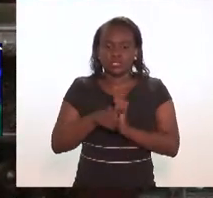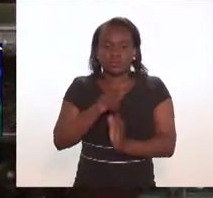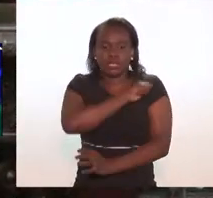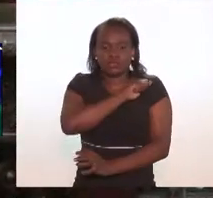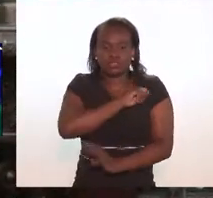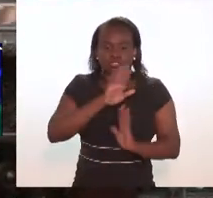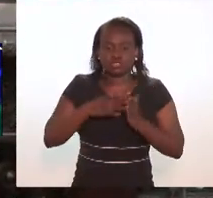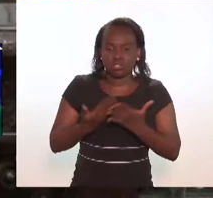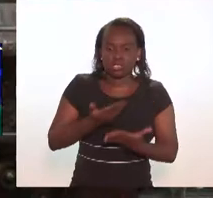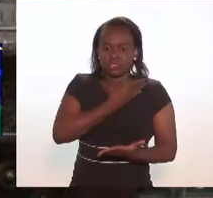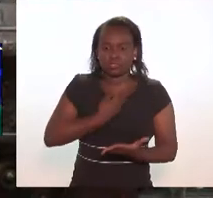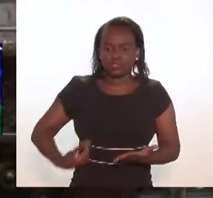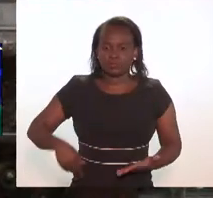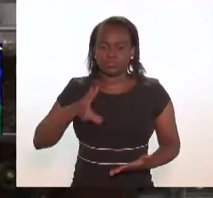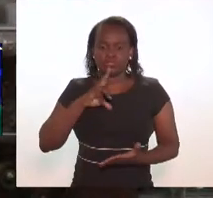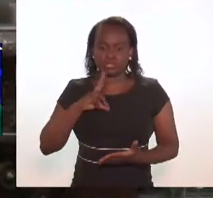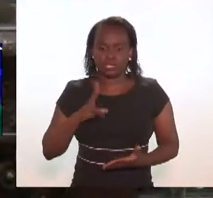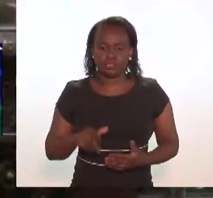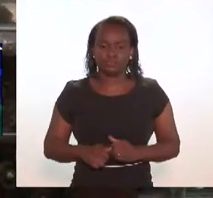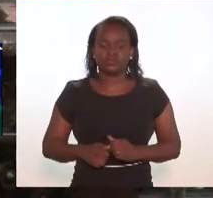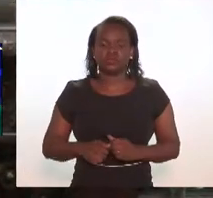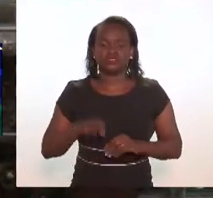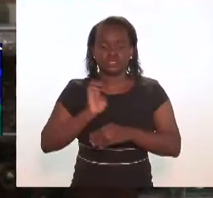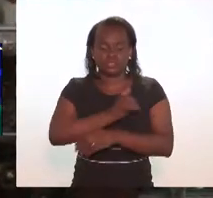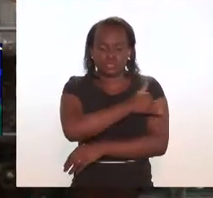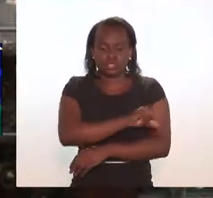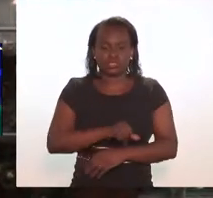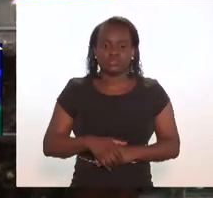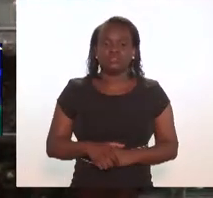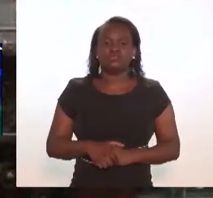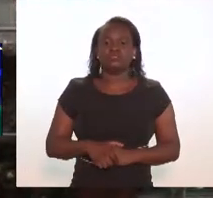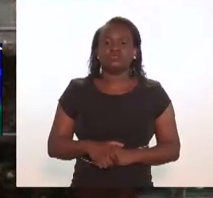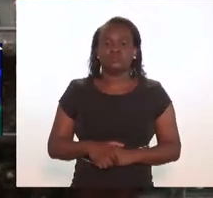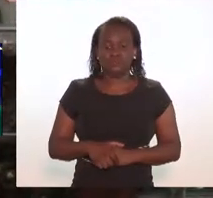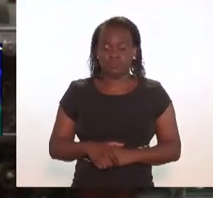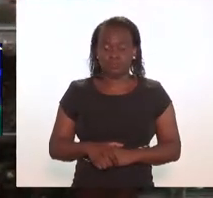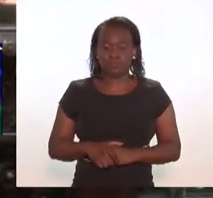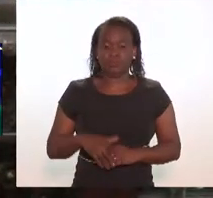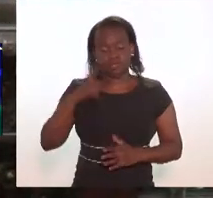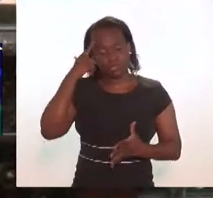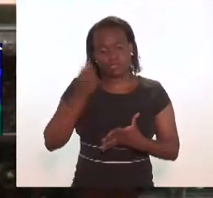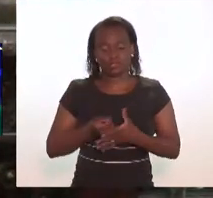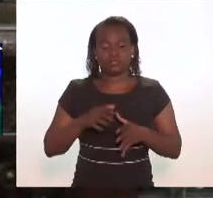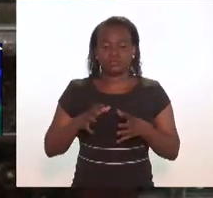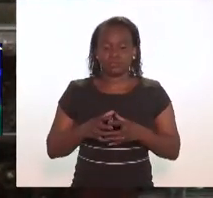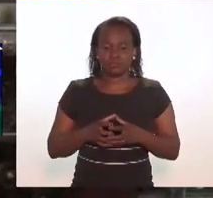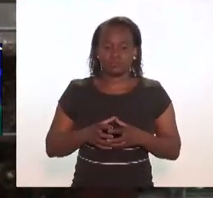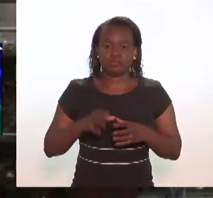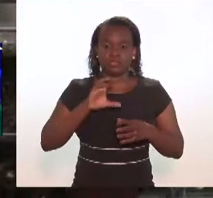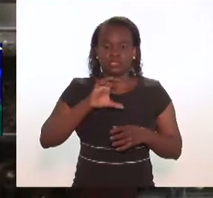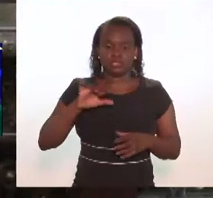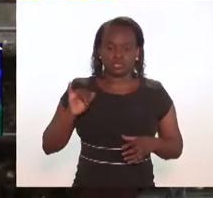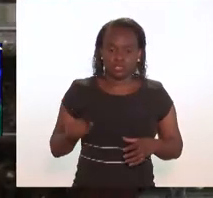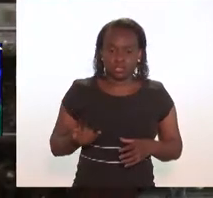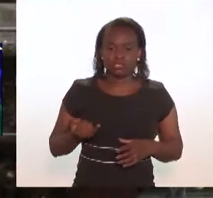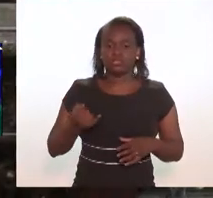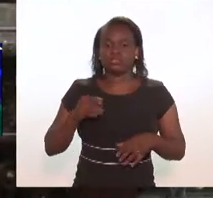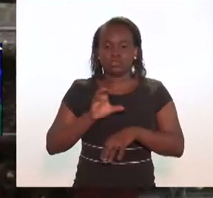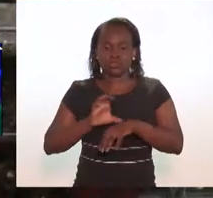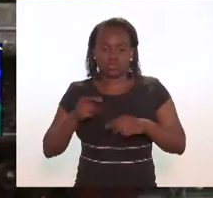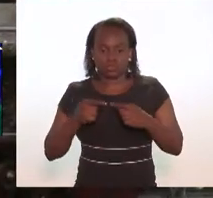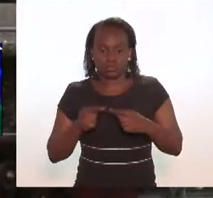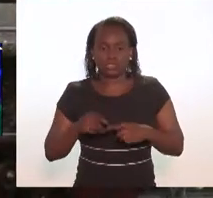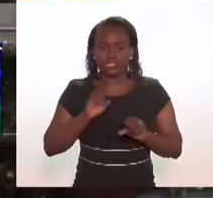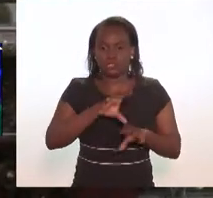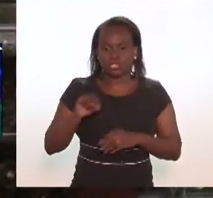escolas públicas e privadas no Estado do Rio de Janeiro, na forma que menciona. Pareceres. A Comissão de Constituição e Justiça pela Constitucionalidade.